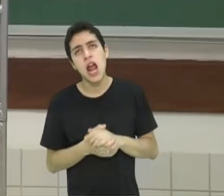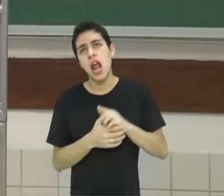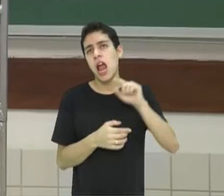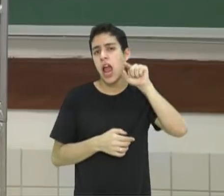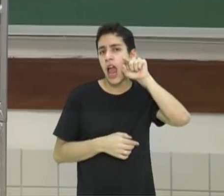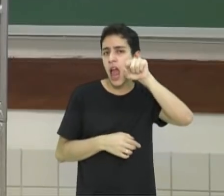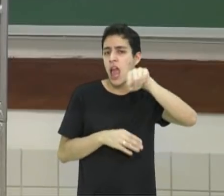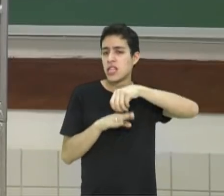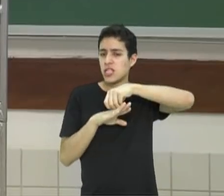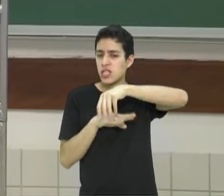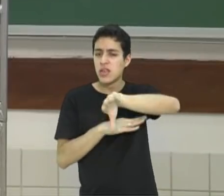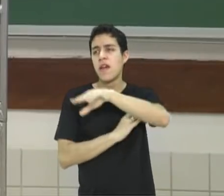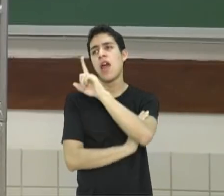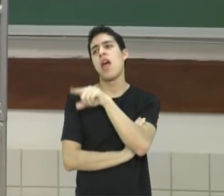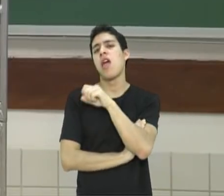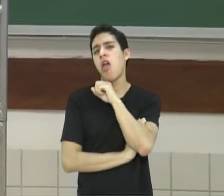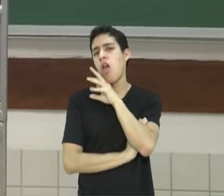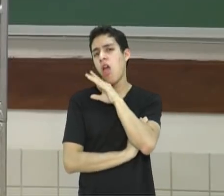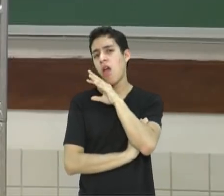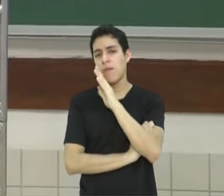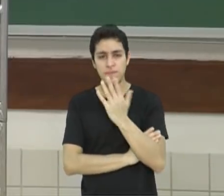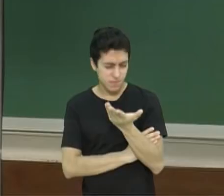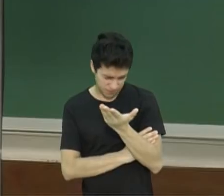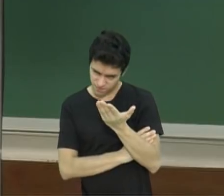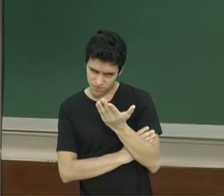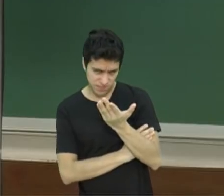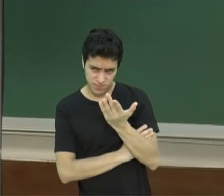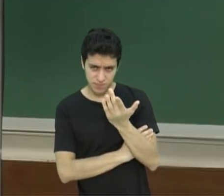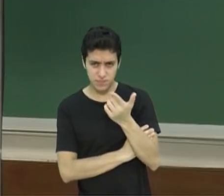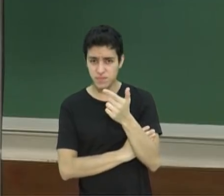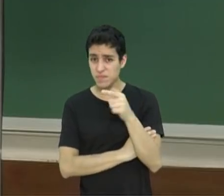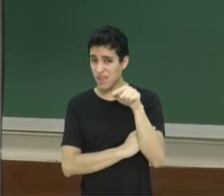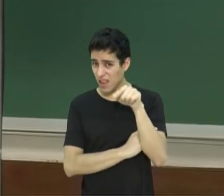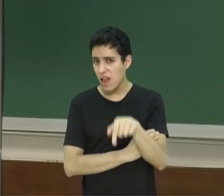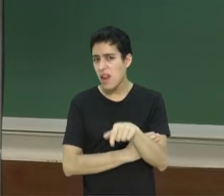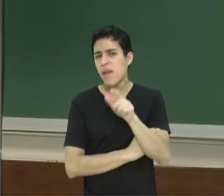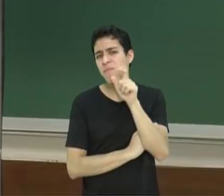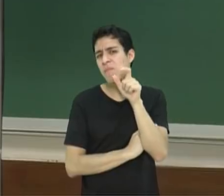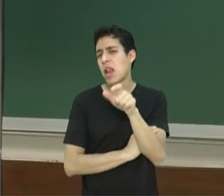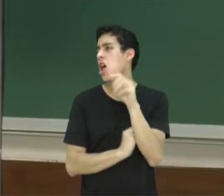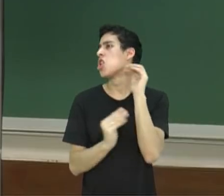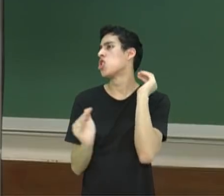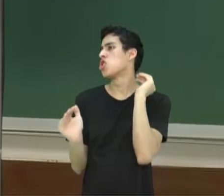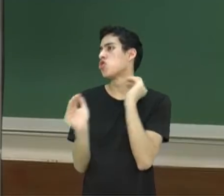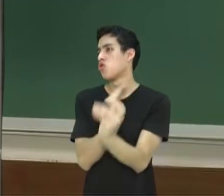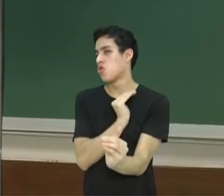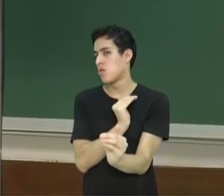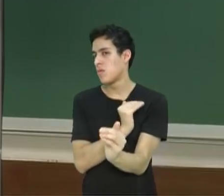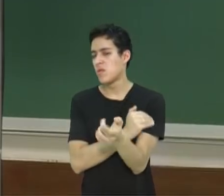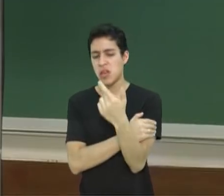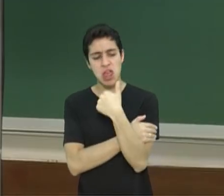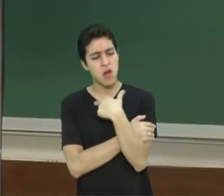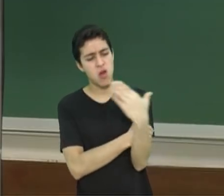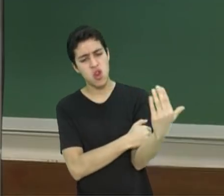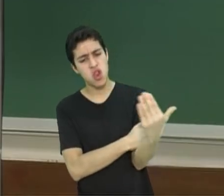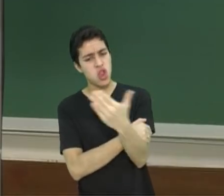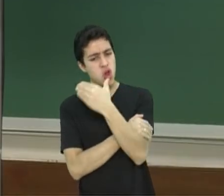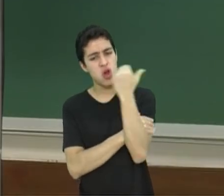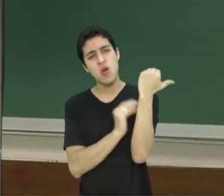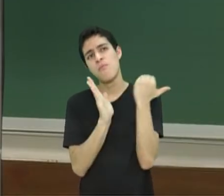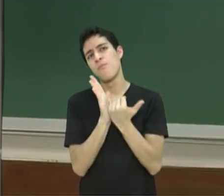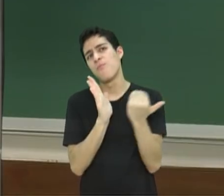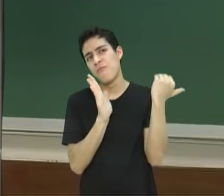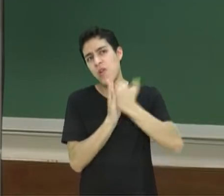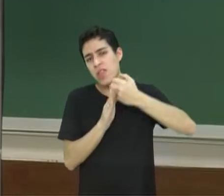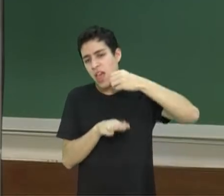essas dicas é ruim? Em algum momento ele disse em não concordar com as dicas? Ele disse sim, eu não gosto do excesso de